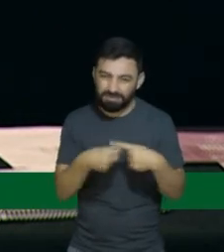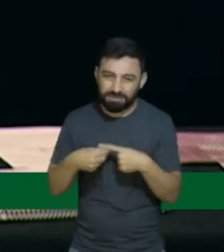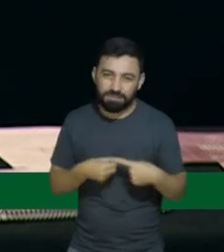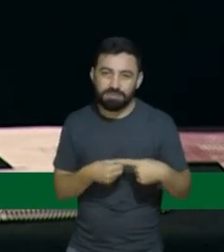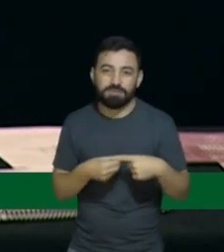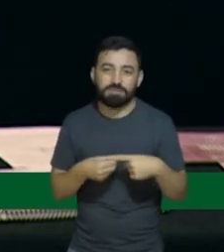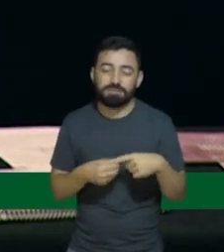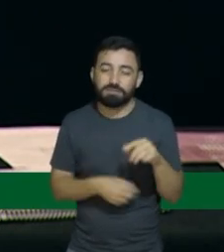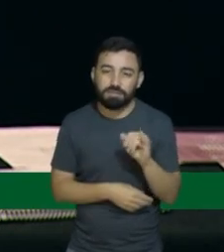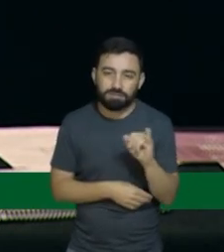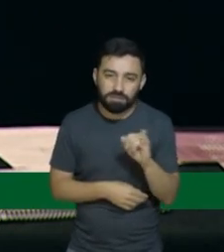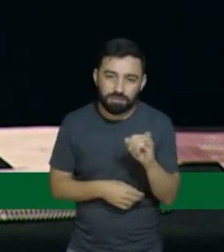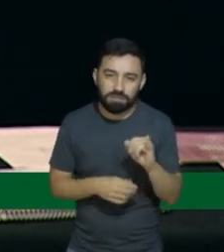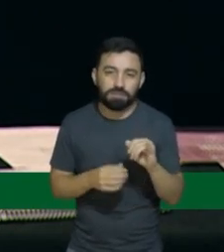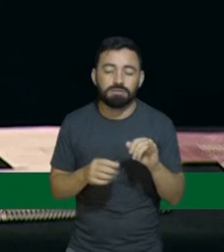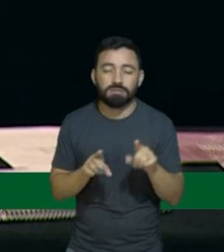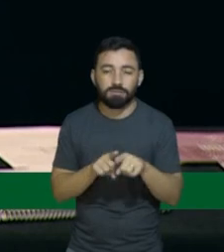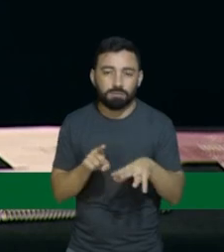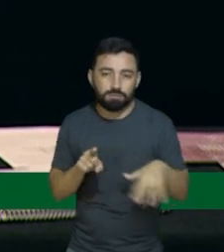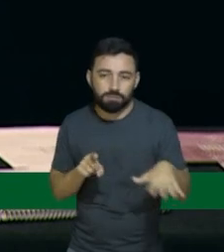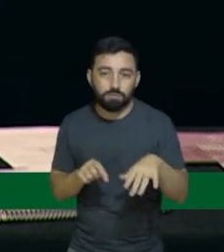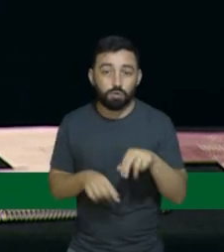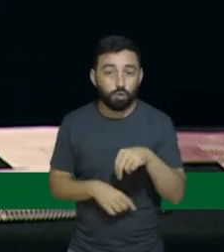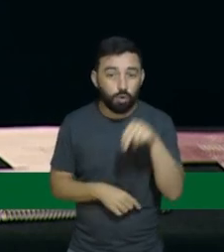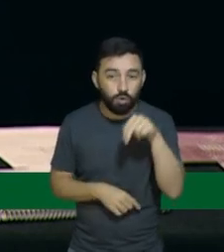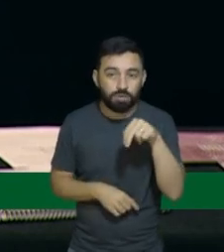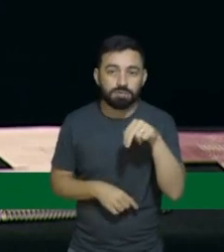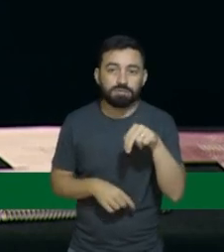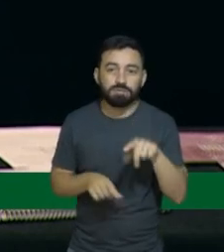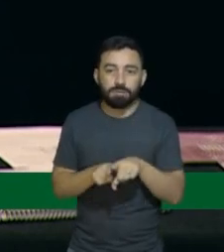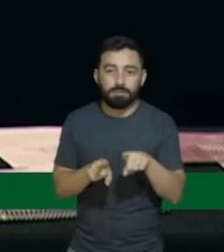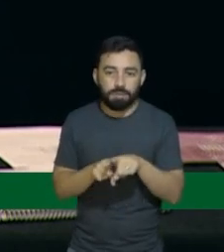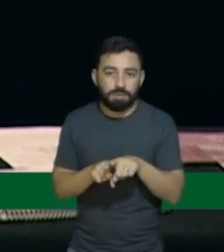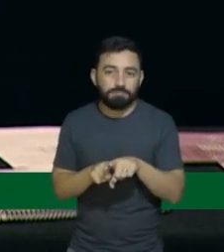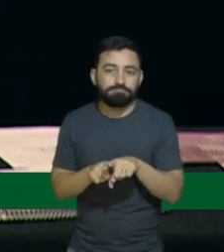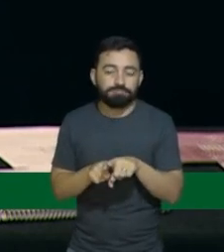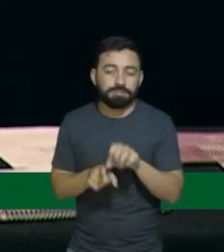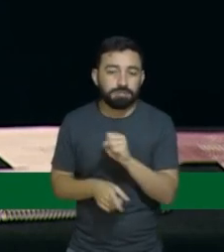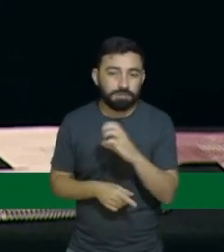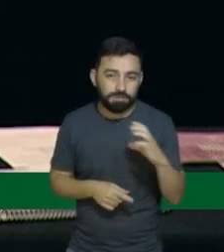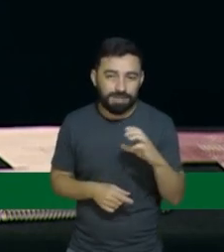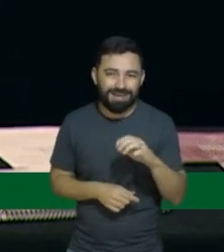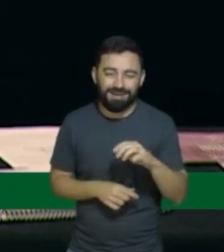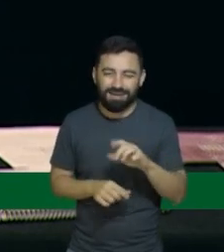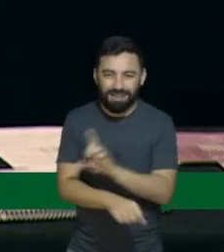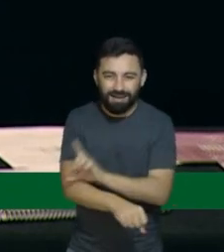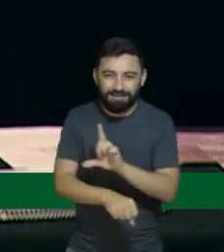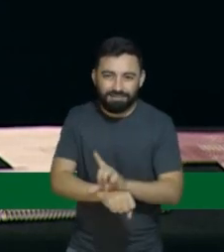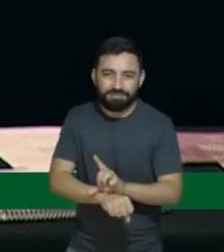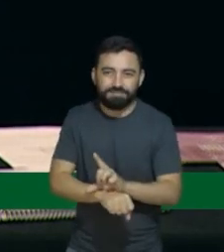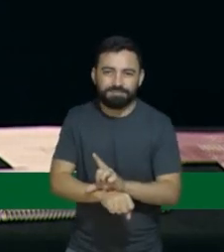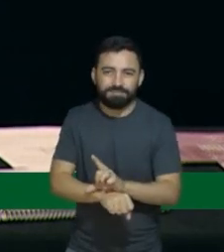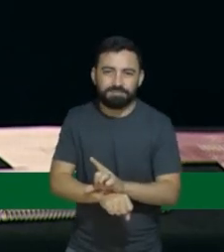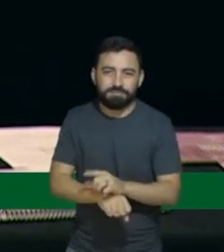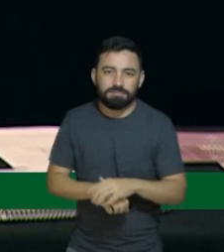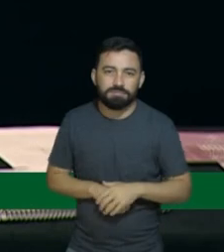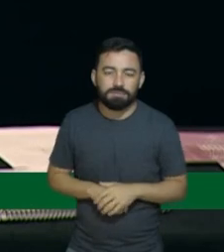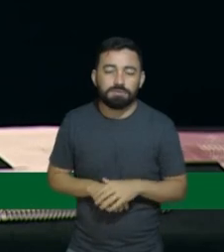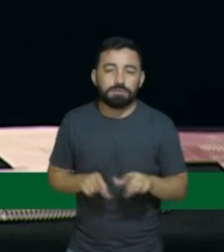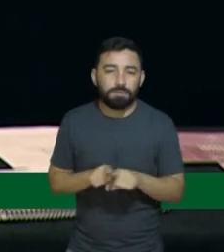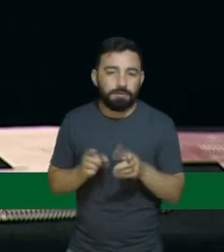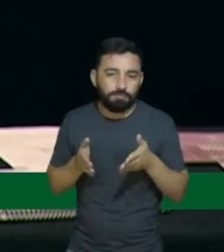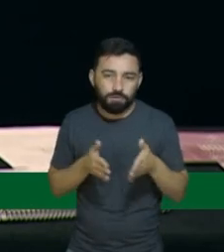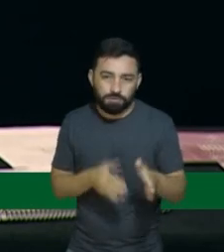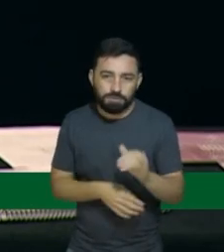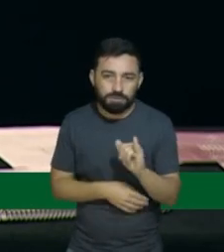Itajaí do Alto Vale do Itajaí do norte nordeste Catarinense de lajes da da Foz do Rio Itajaí